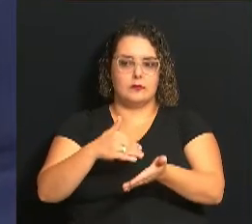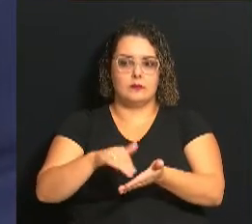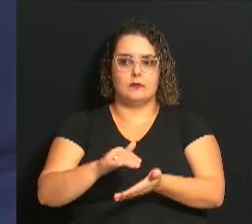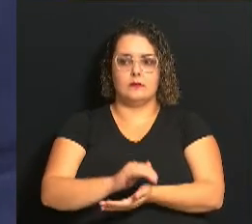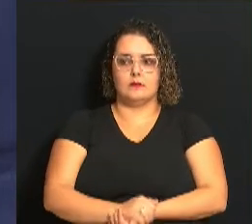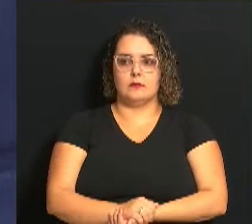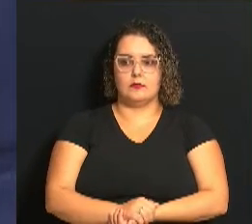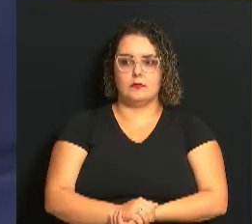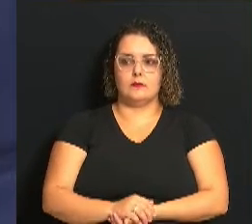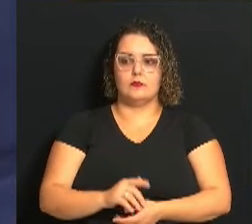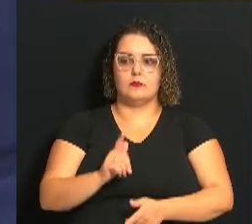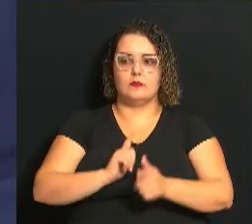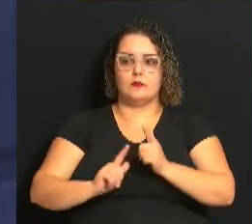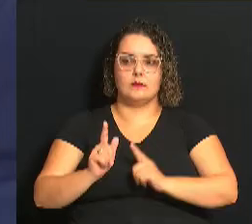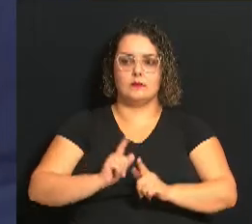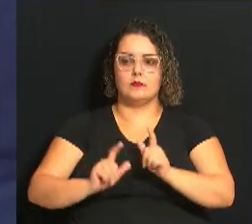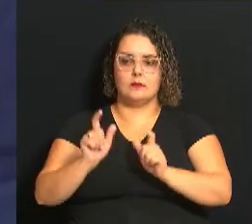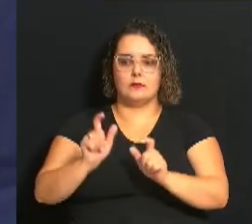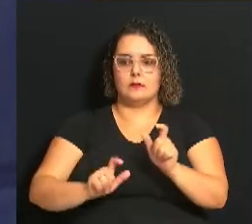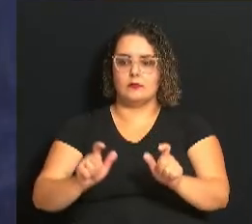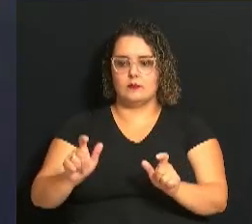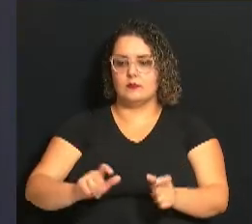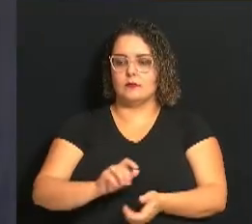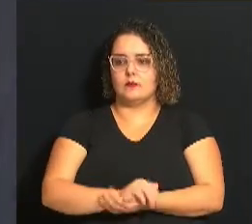de Gestão de Pessoas.